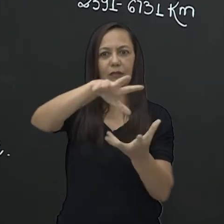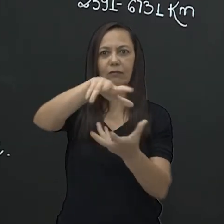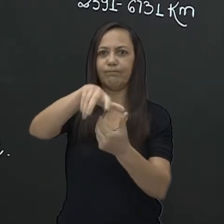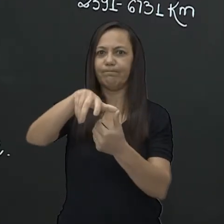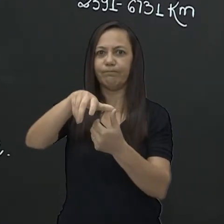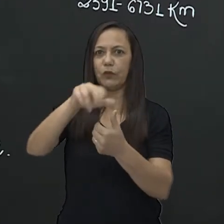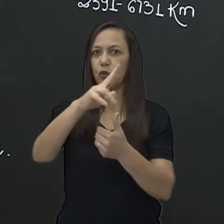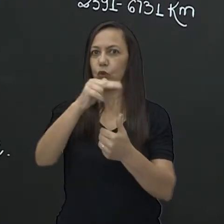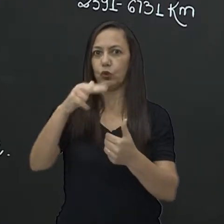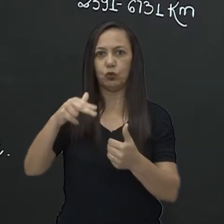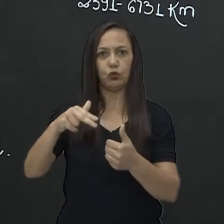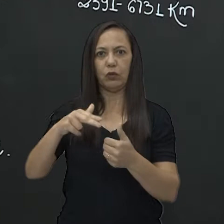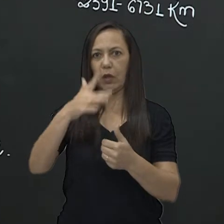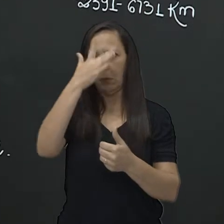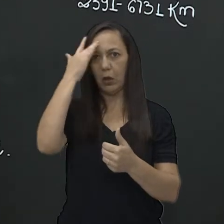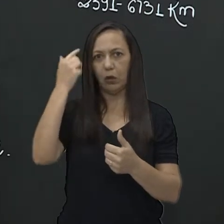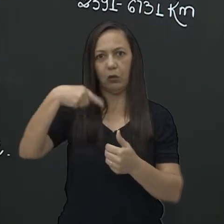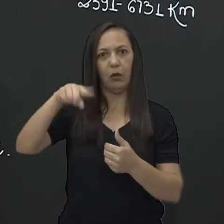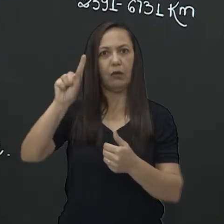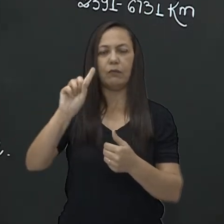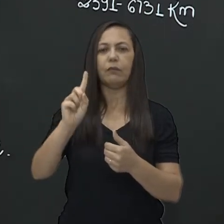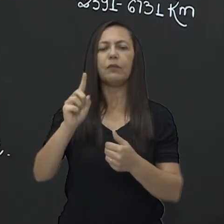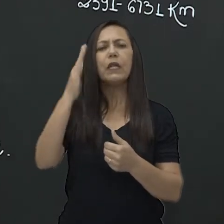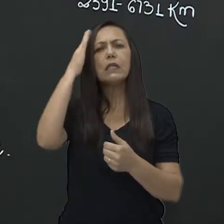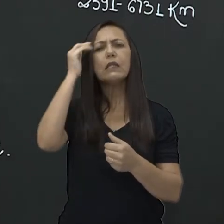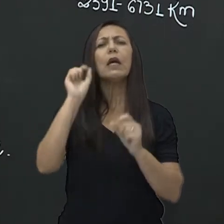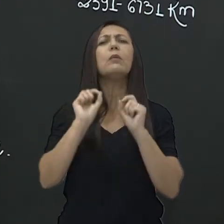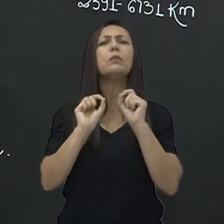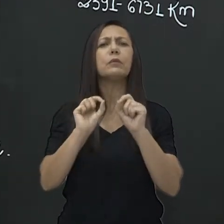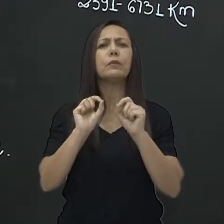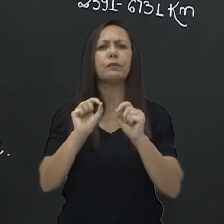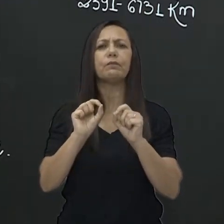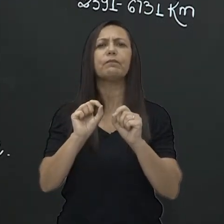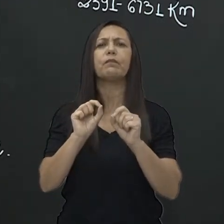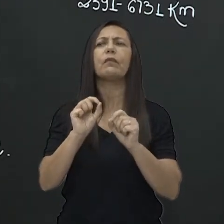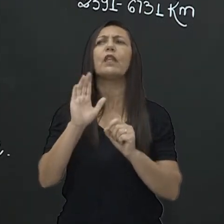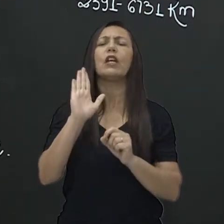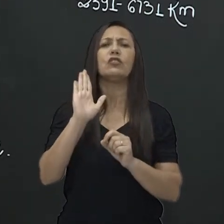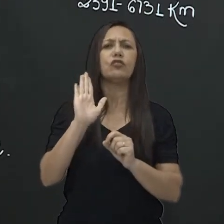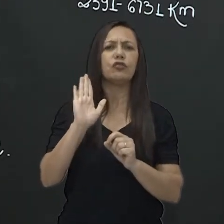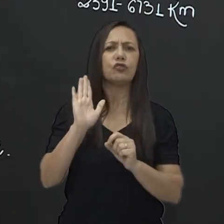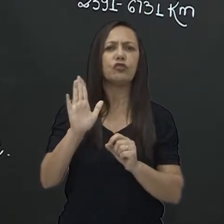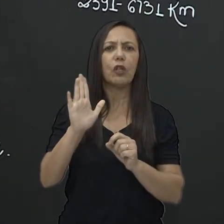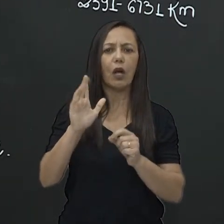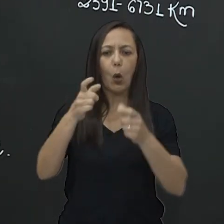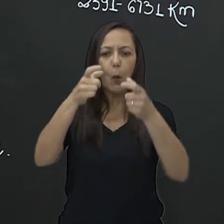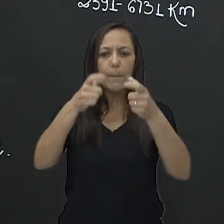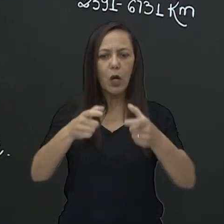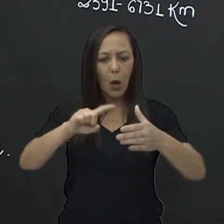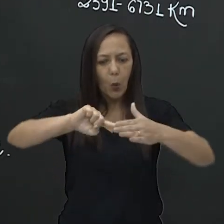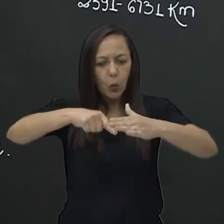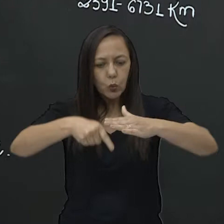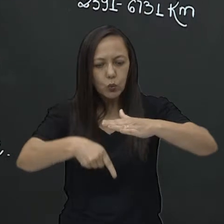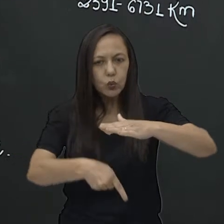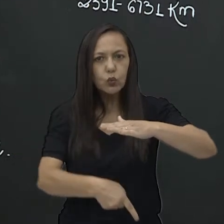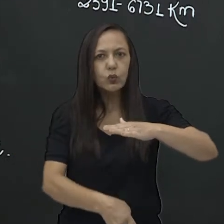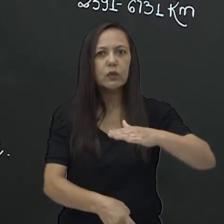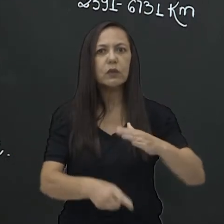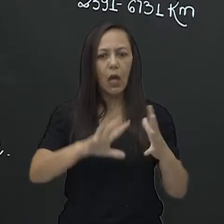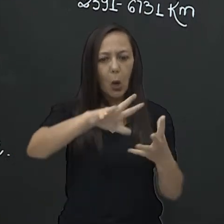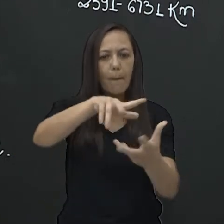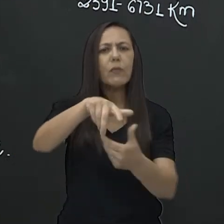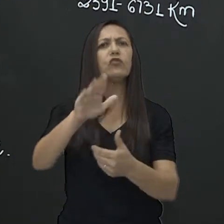faremos. E aí, o que se sabe? O que se sabe é que já se conseguiu fazer um buraco bem profundo nessa crosta